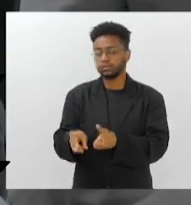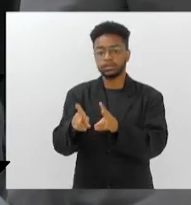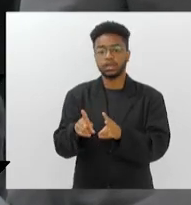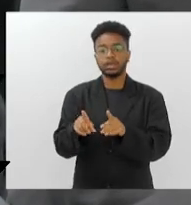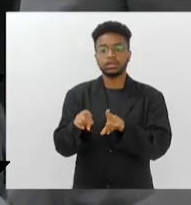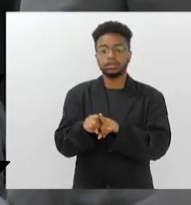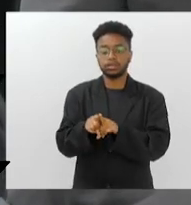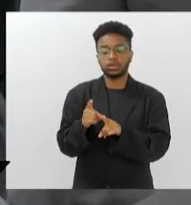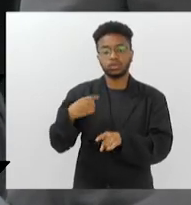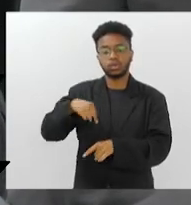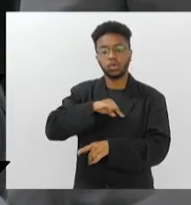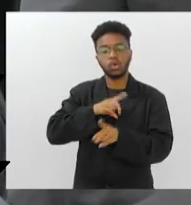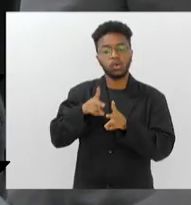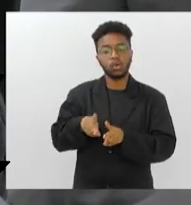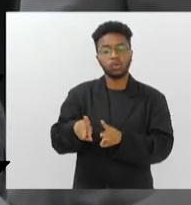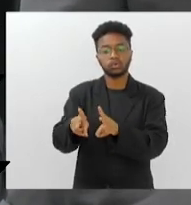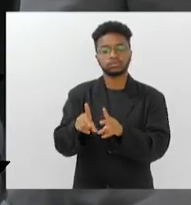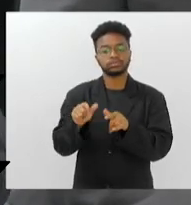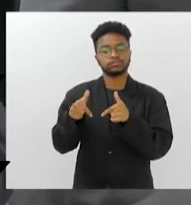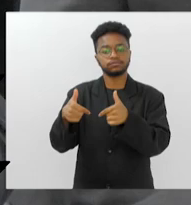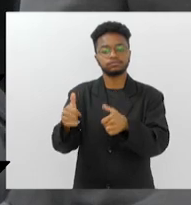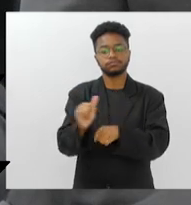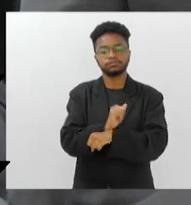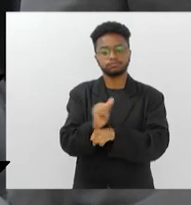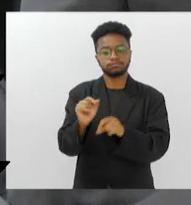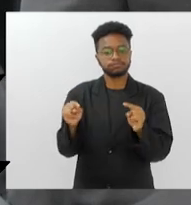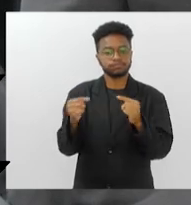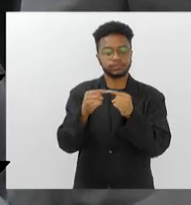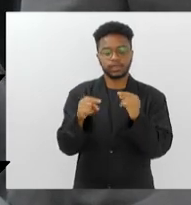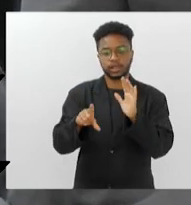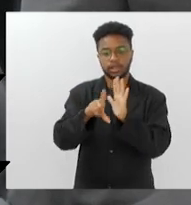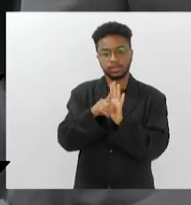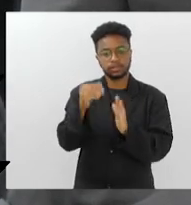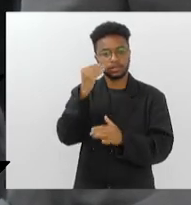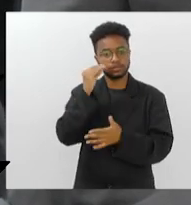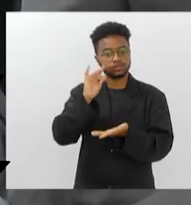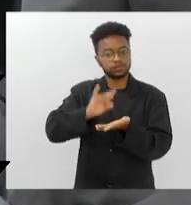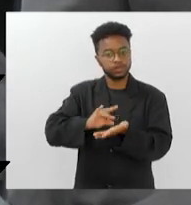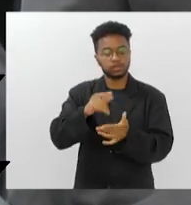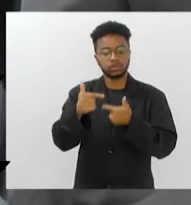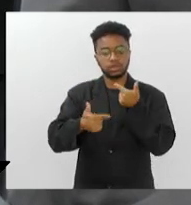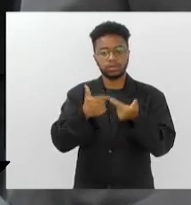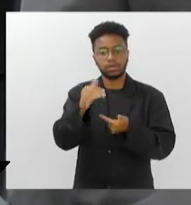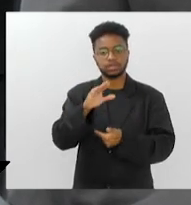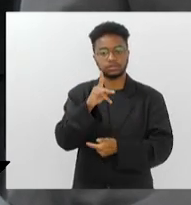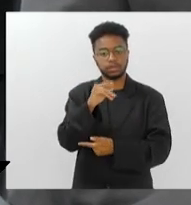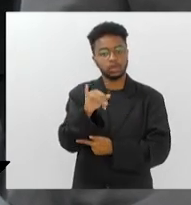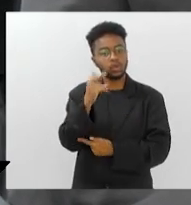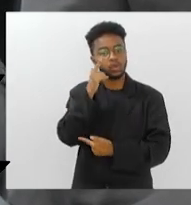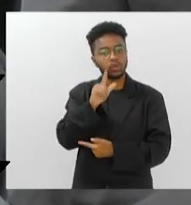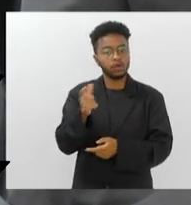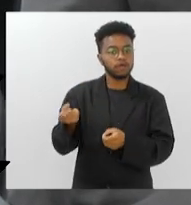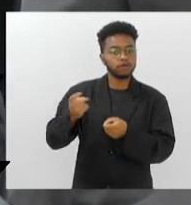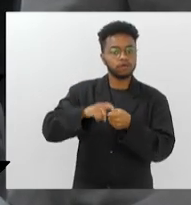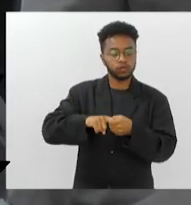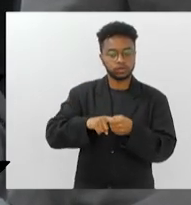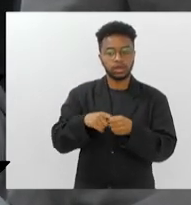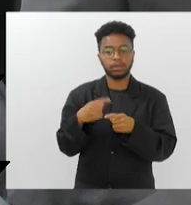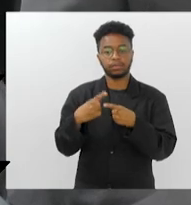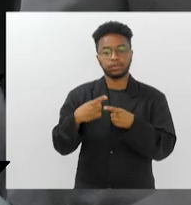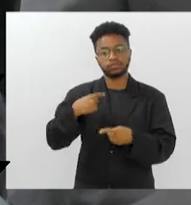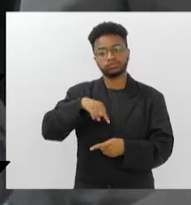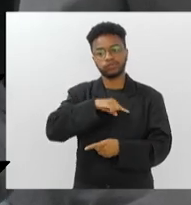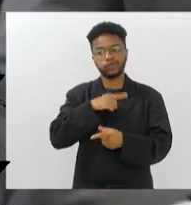continuamos tomando Estamos tomando medidas legais para que de fato o trabalho da CPI possa voltar a todo o vapor esse é o nosso